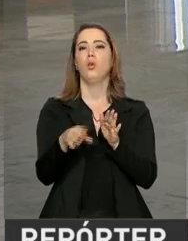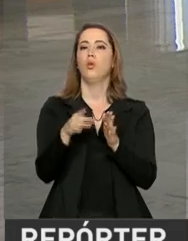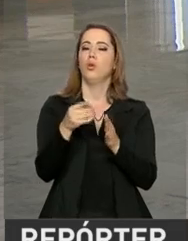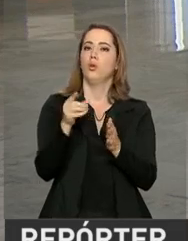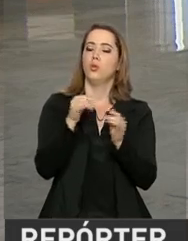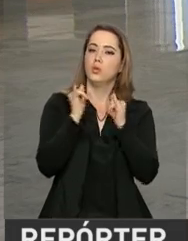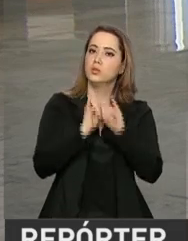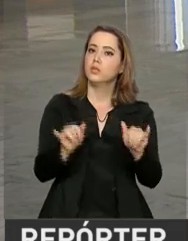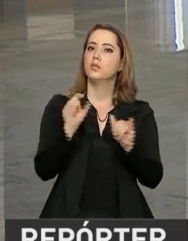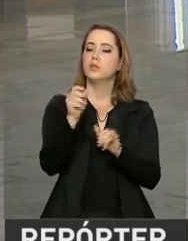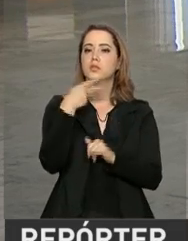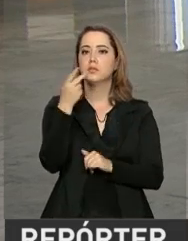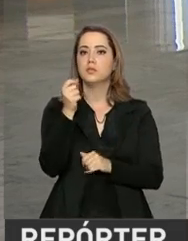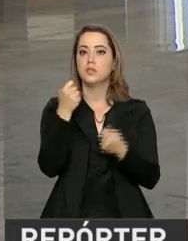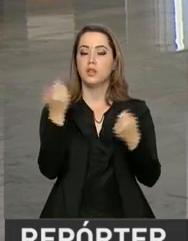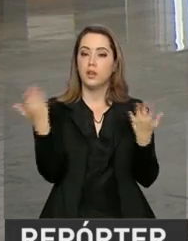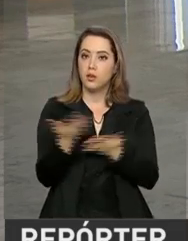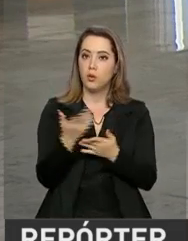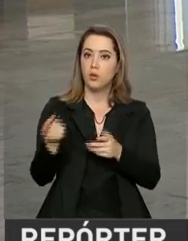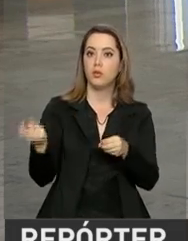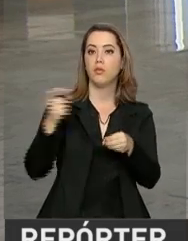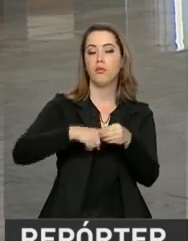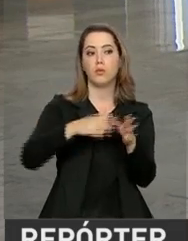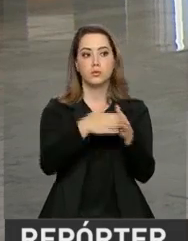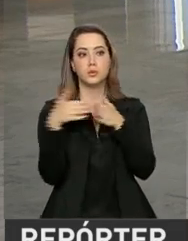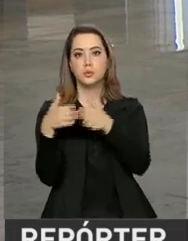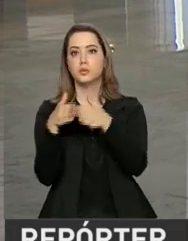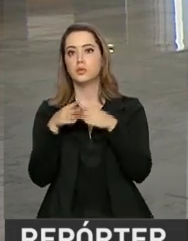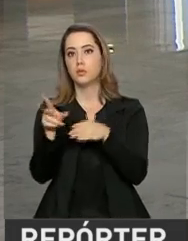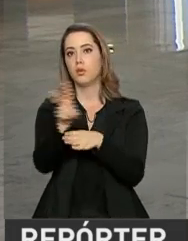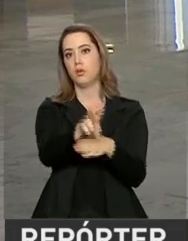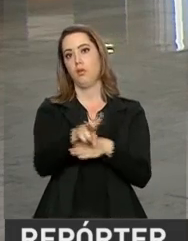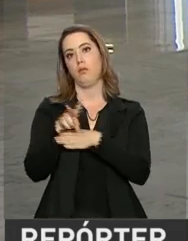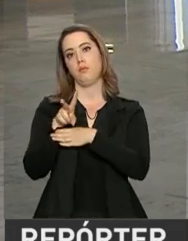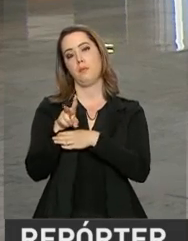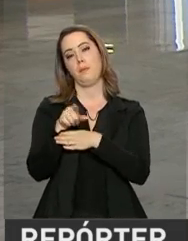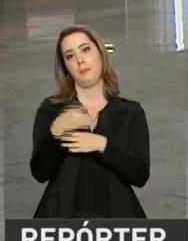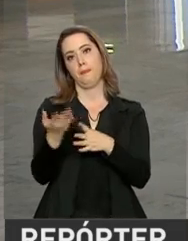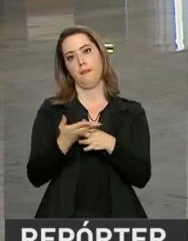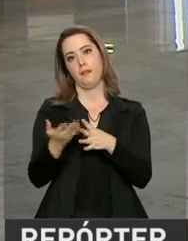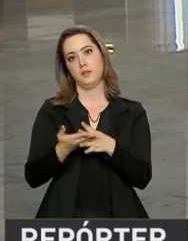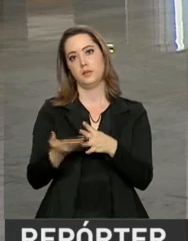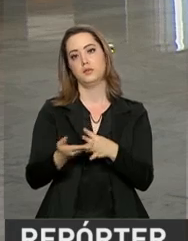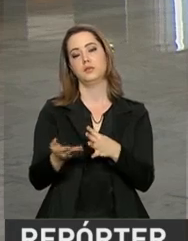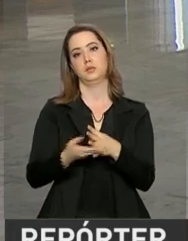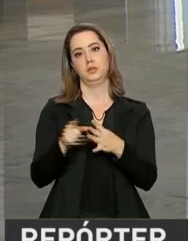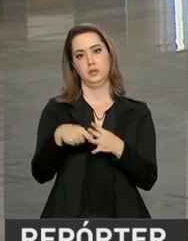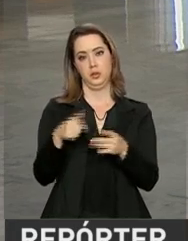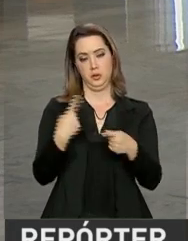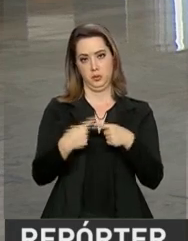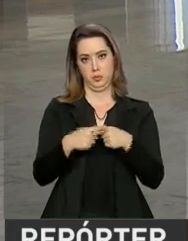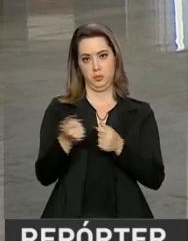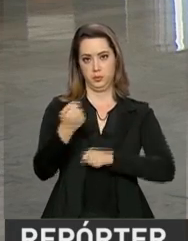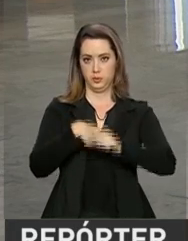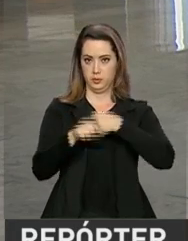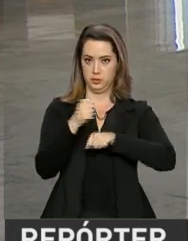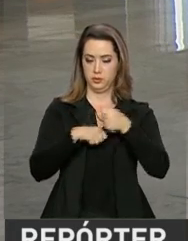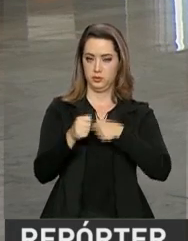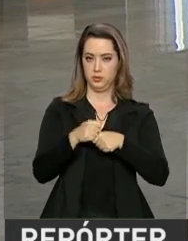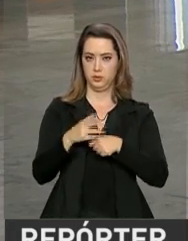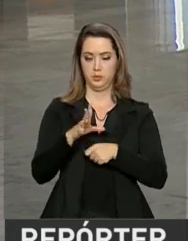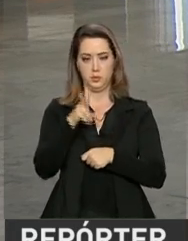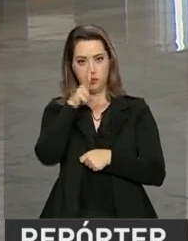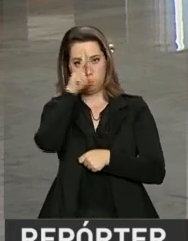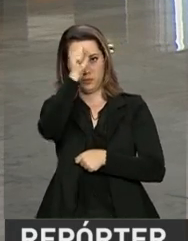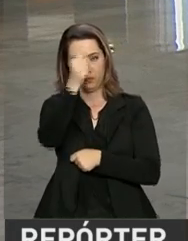retomar a demanda por crédito no país conforme a economia vem ganhando força segundo o órgão a liberação